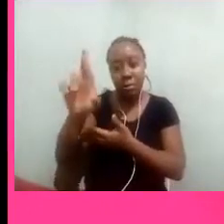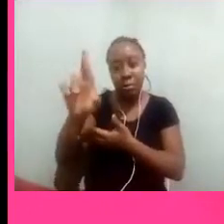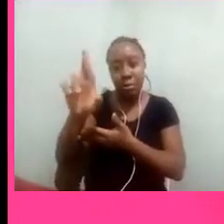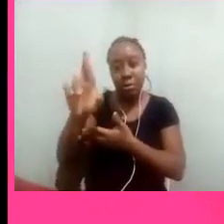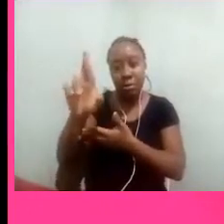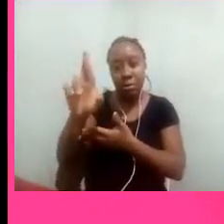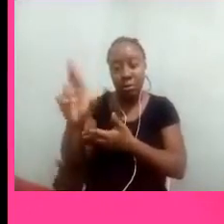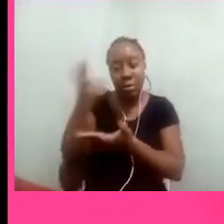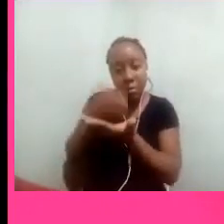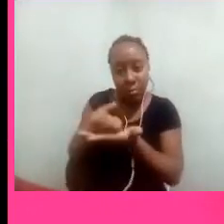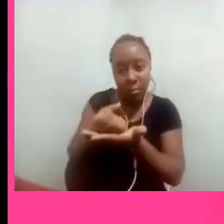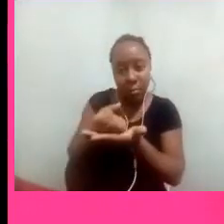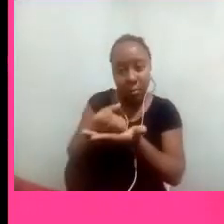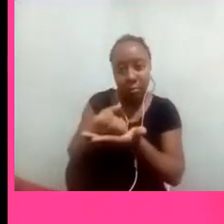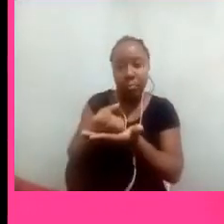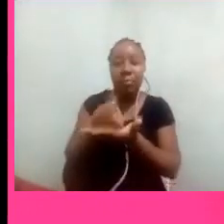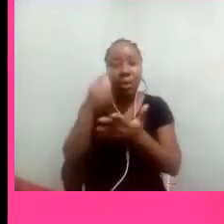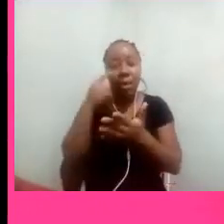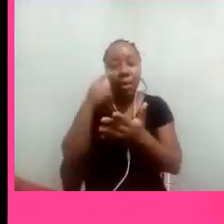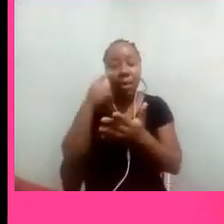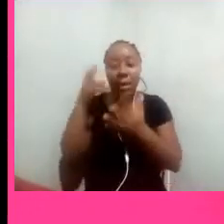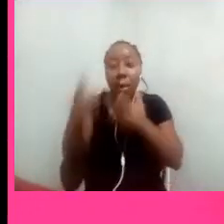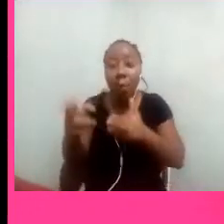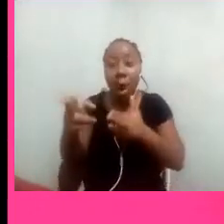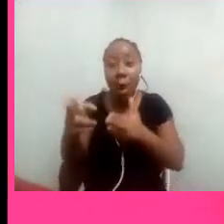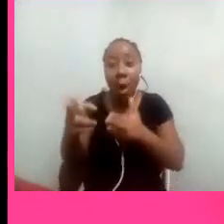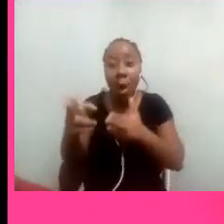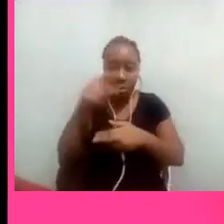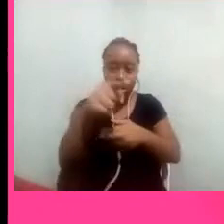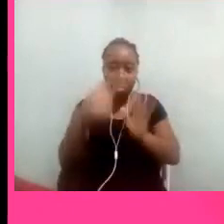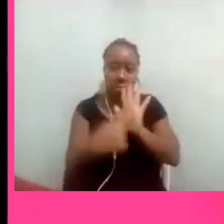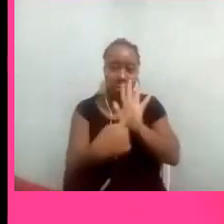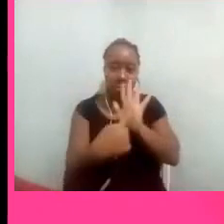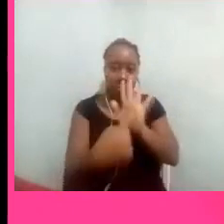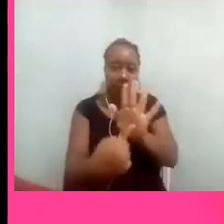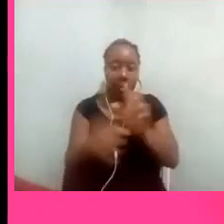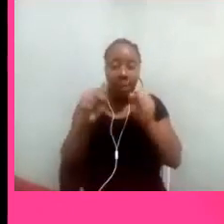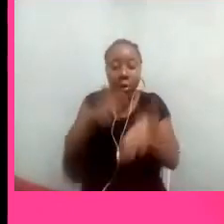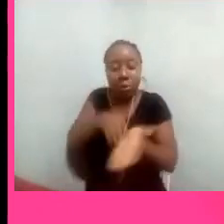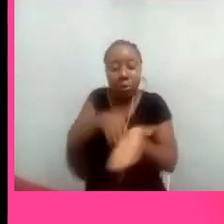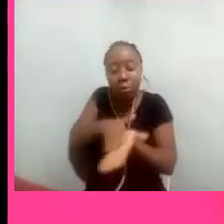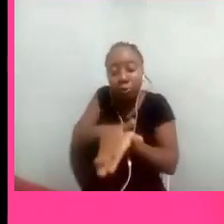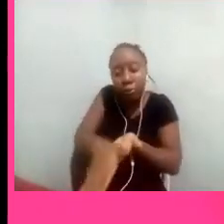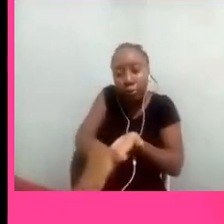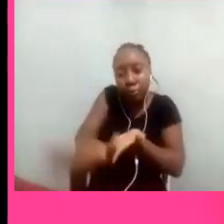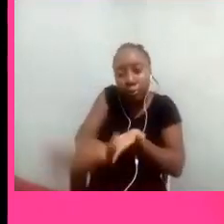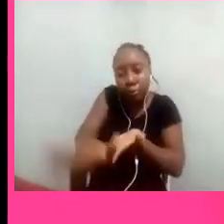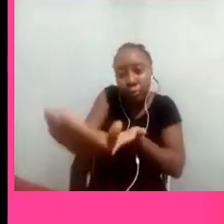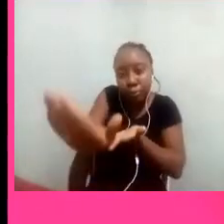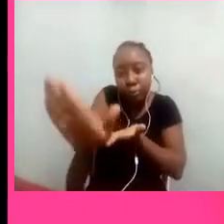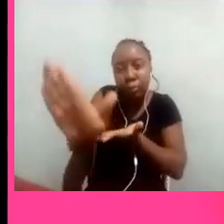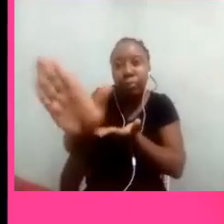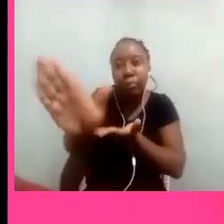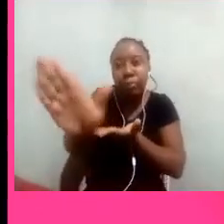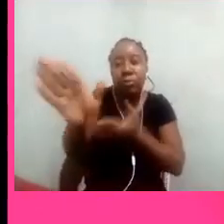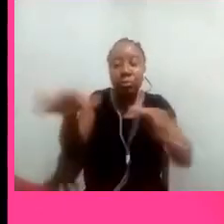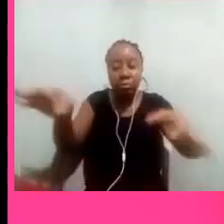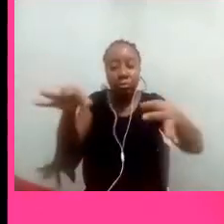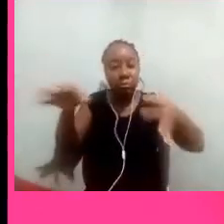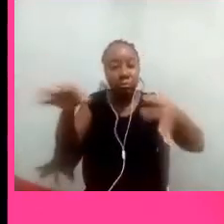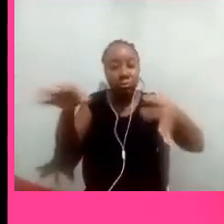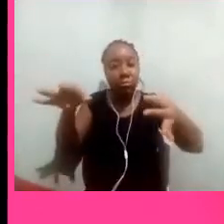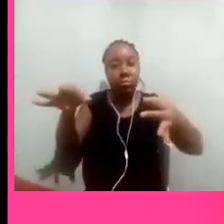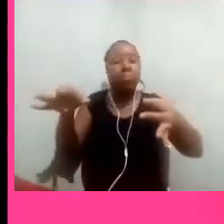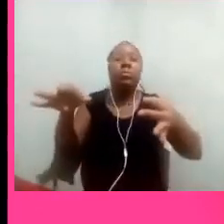tracejadas, igual ele está aqui, ó. E você pode mandar imprimir, e aí ele faz a impressão no